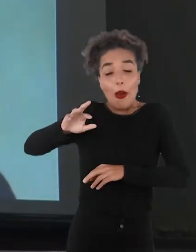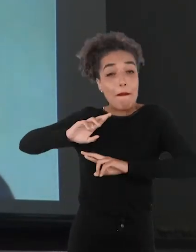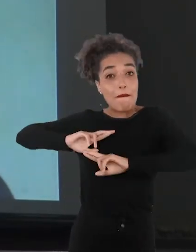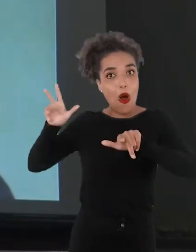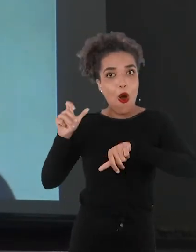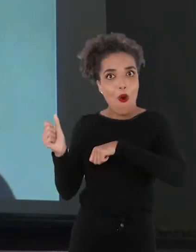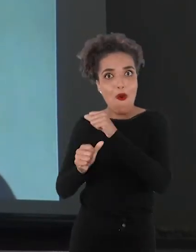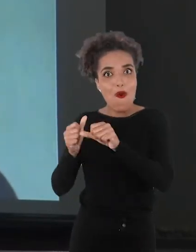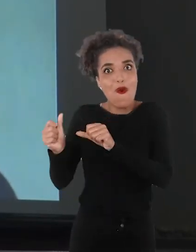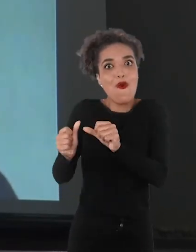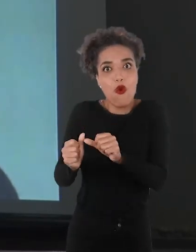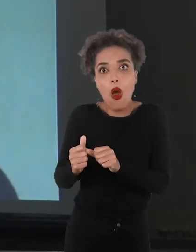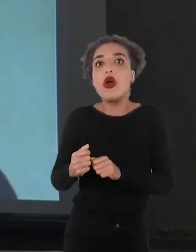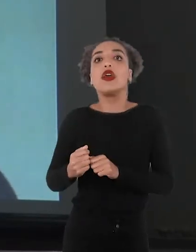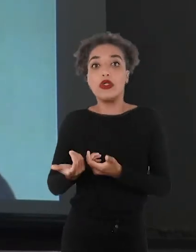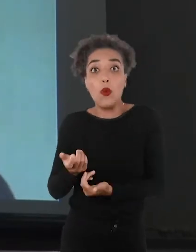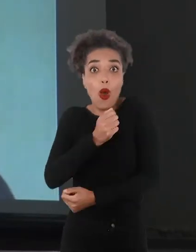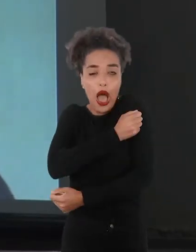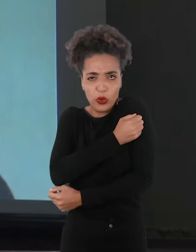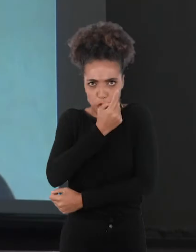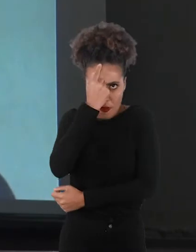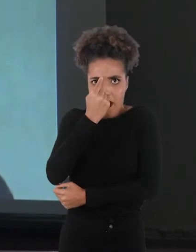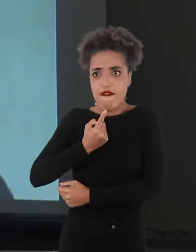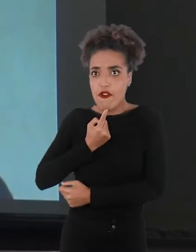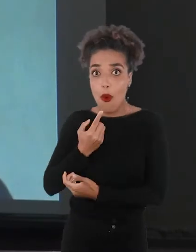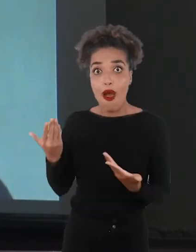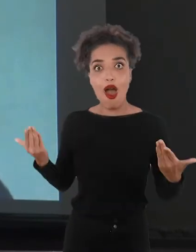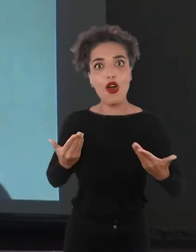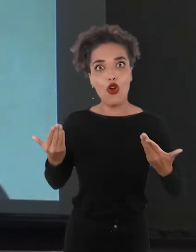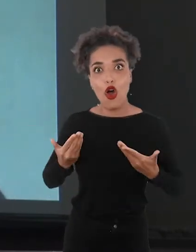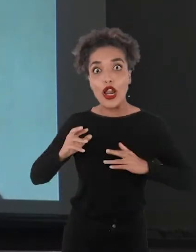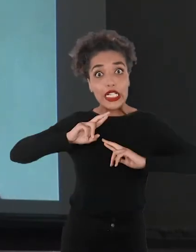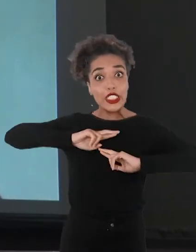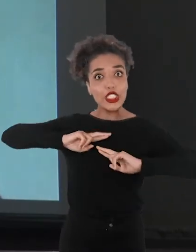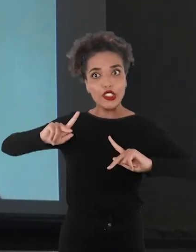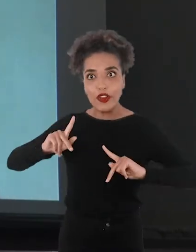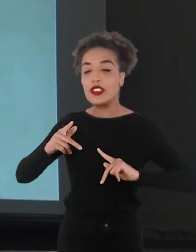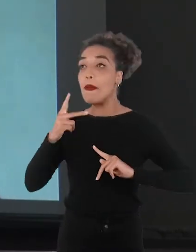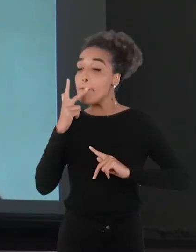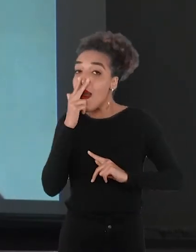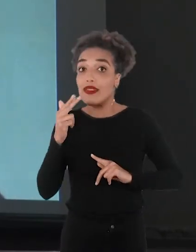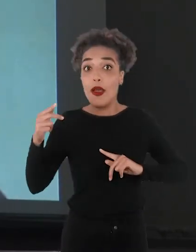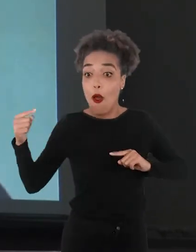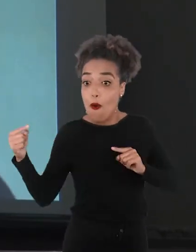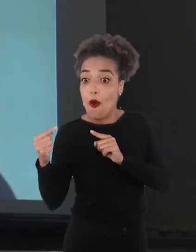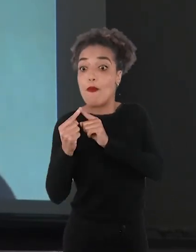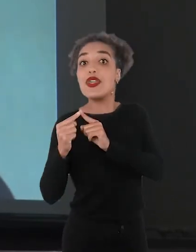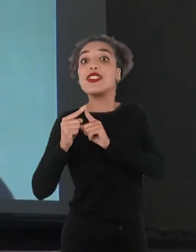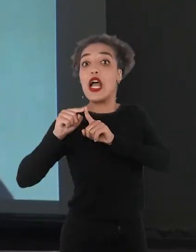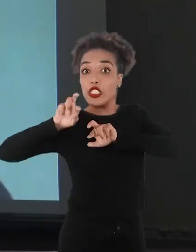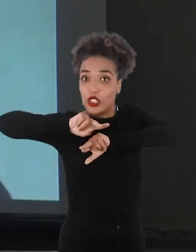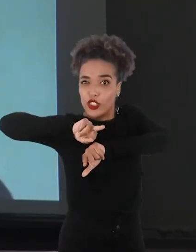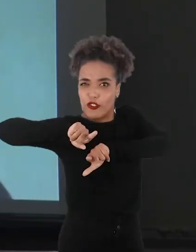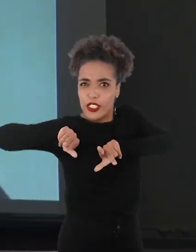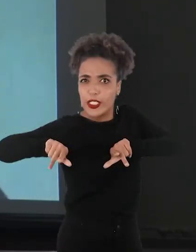dizer. Mudou o perfil do público, que hoje tem mais a cara do que é a diversidade regional,